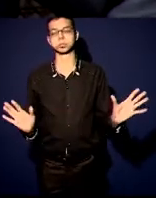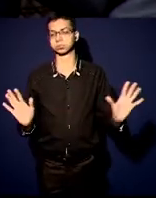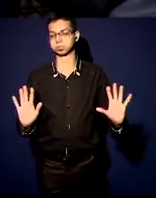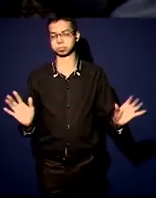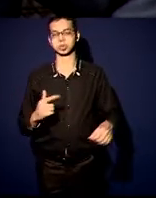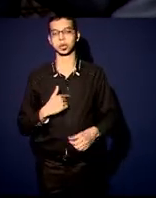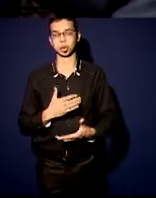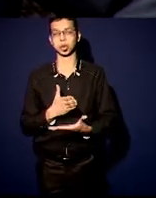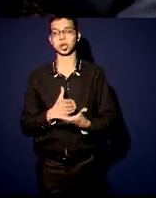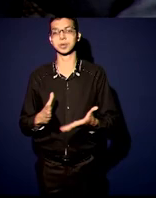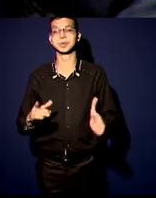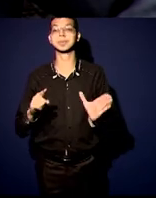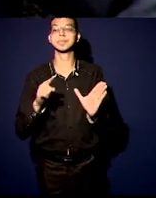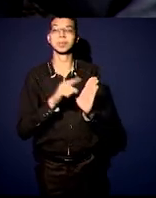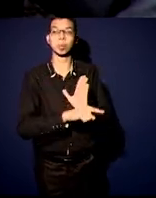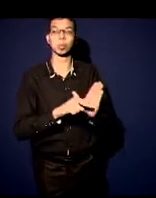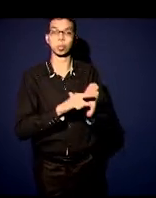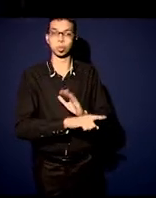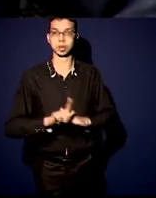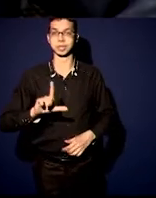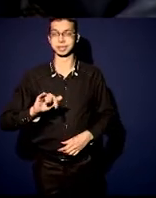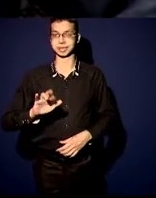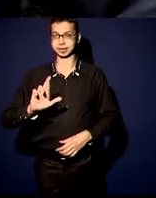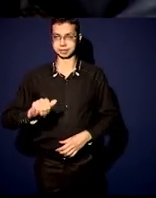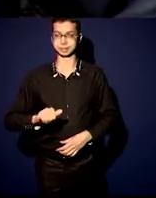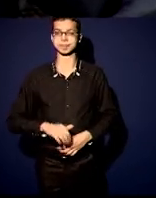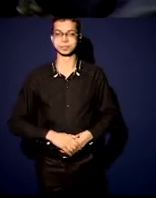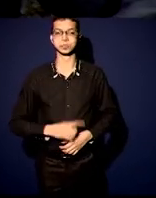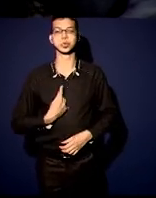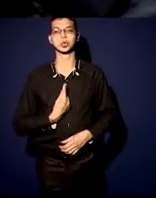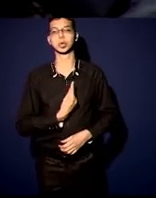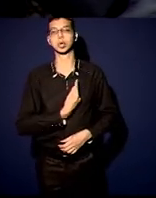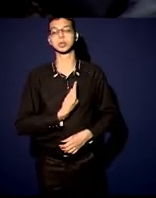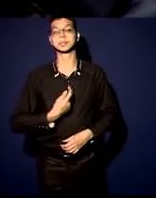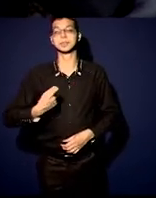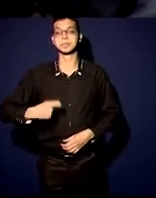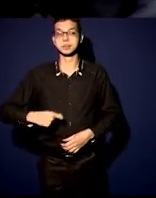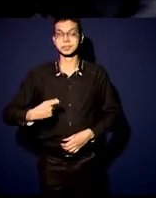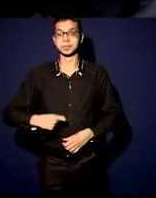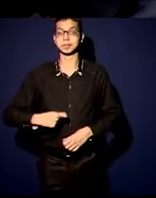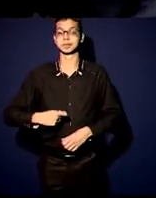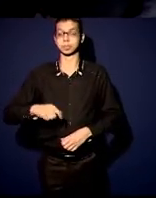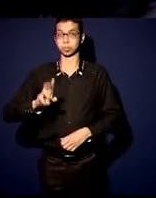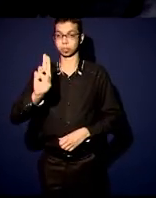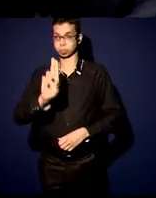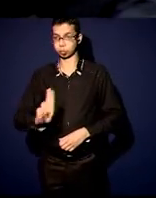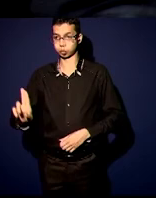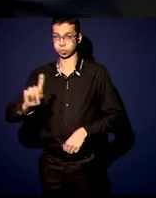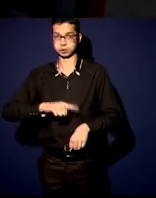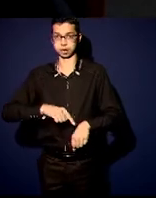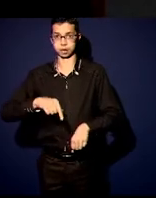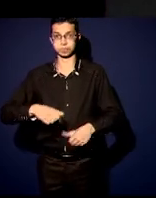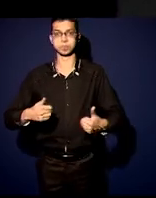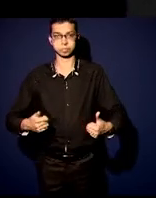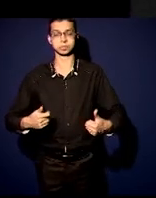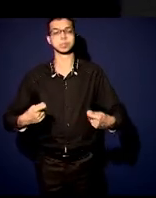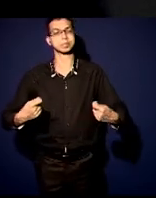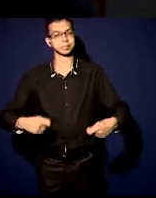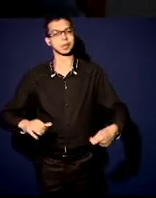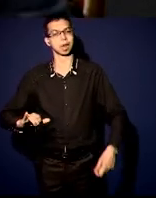com perguntas para que a gente tenha um uso bastante proveitoso do evento Então Presidente